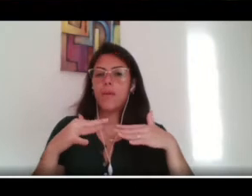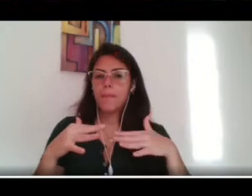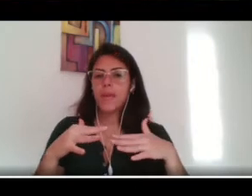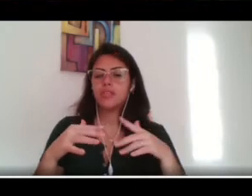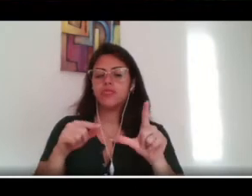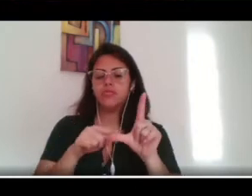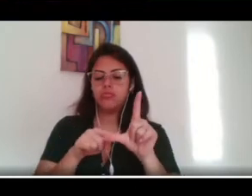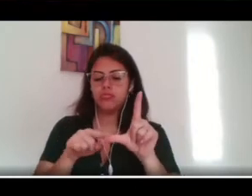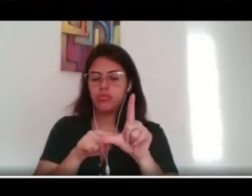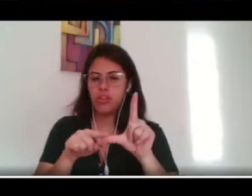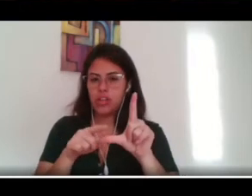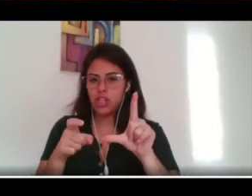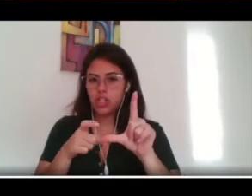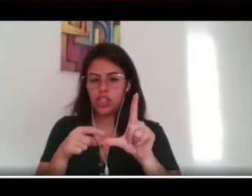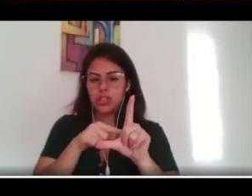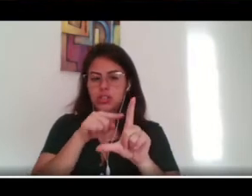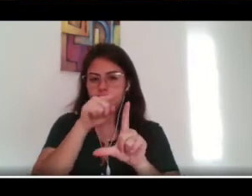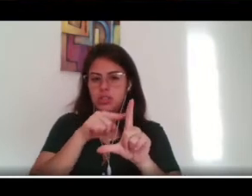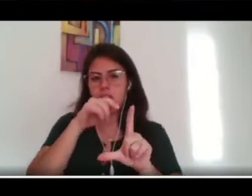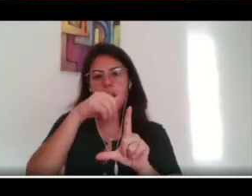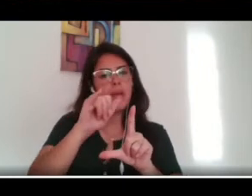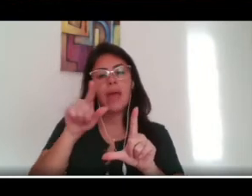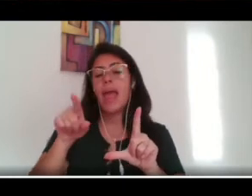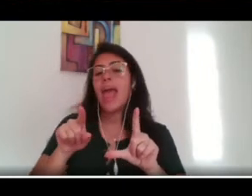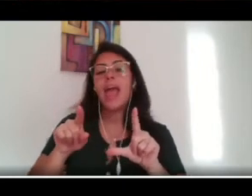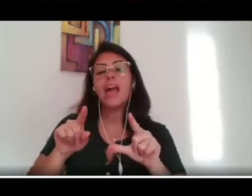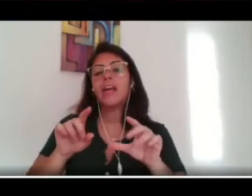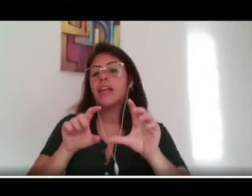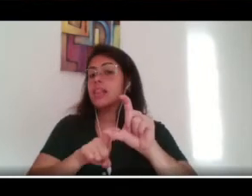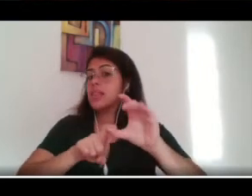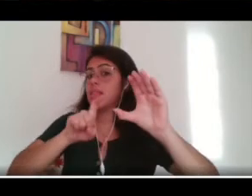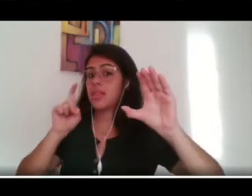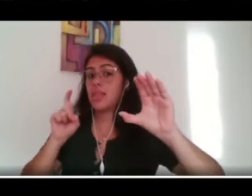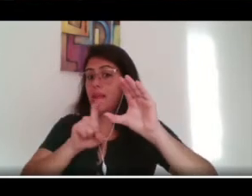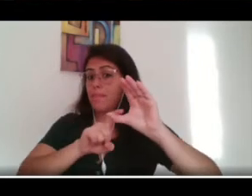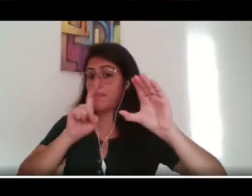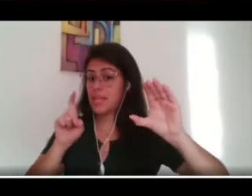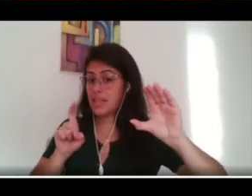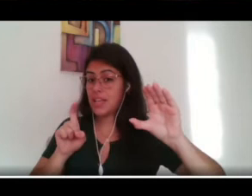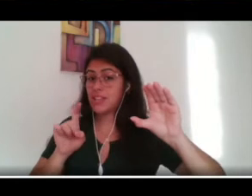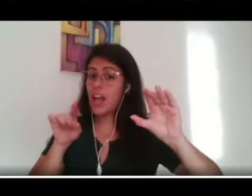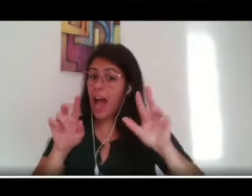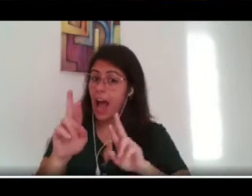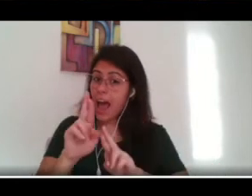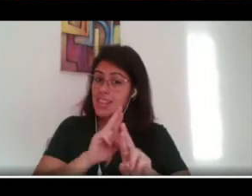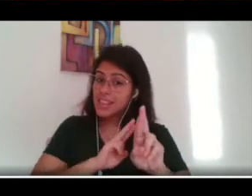tempo, né? No movimento de projéteis. Tá claro?